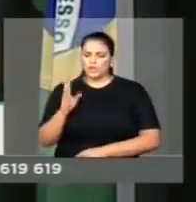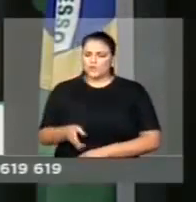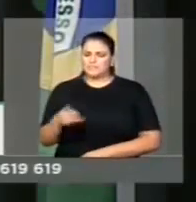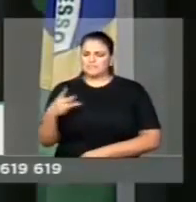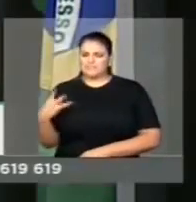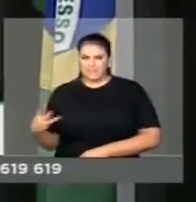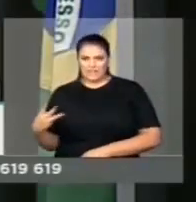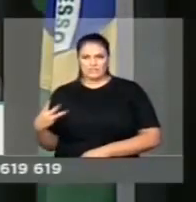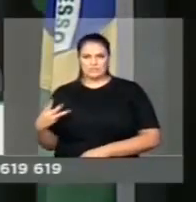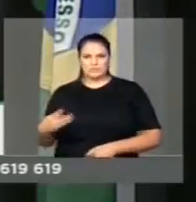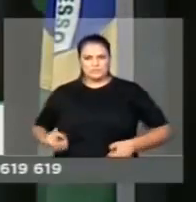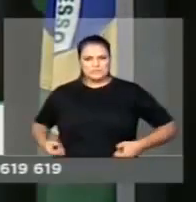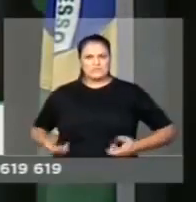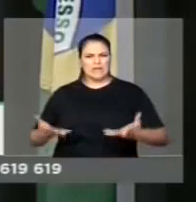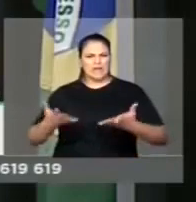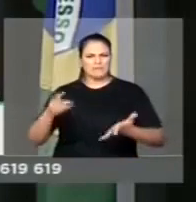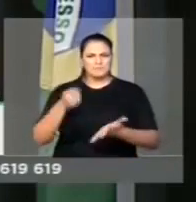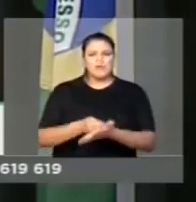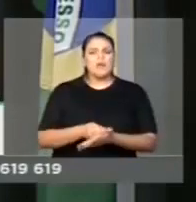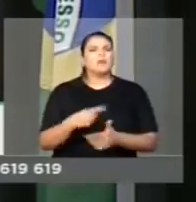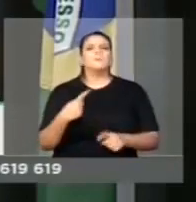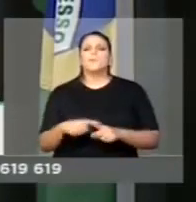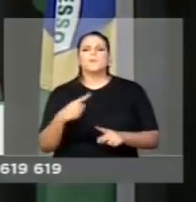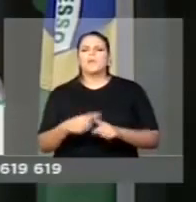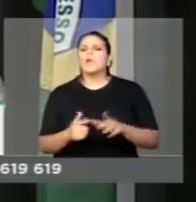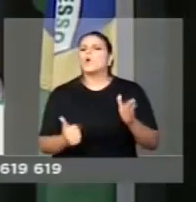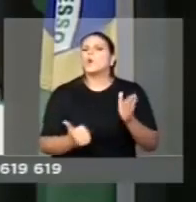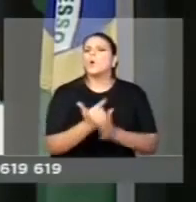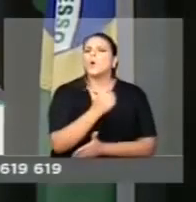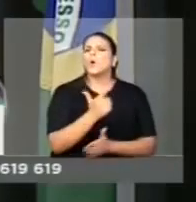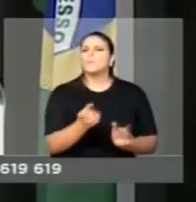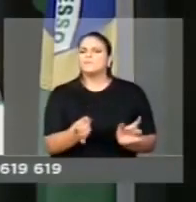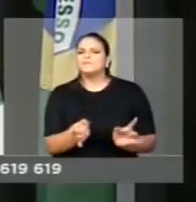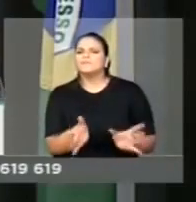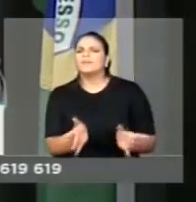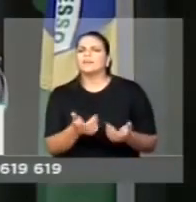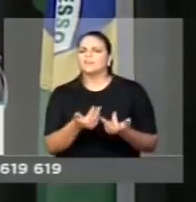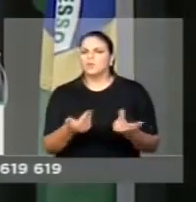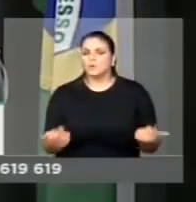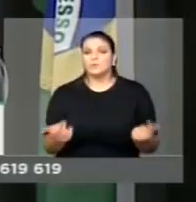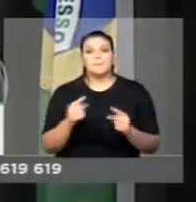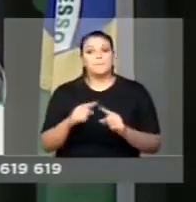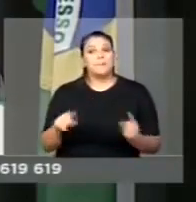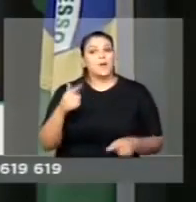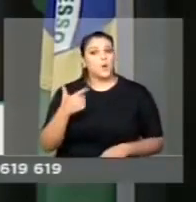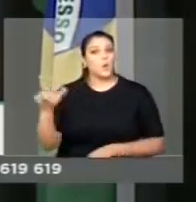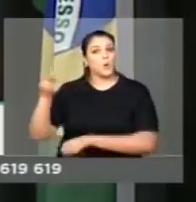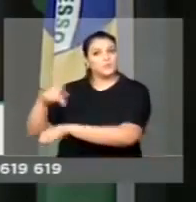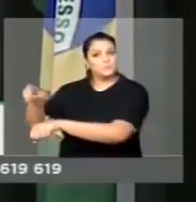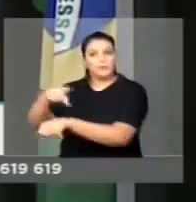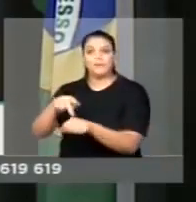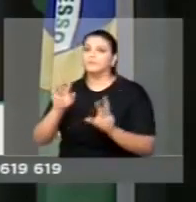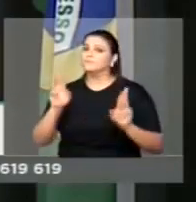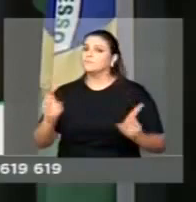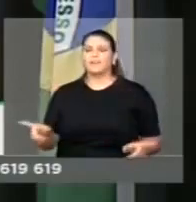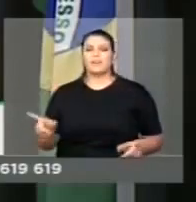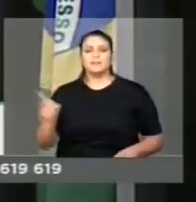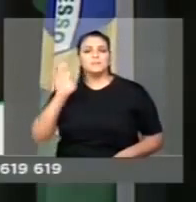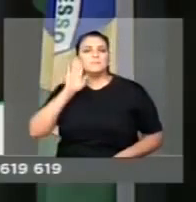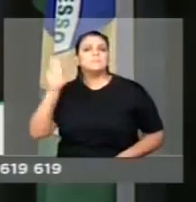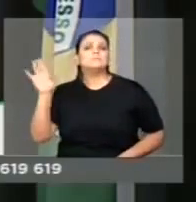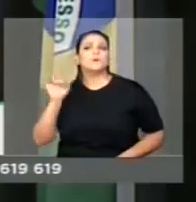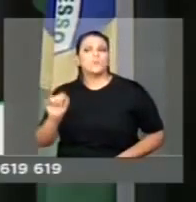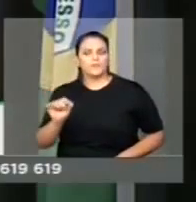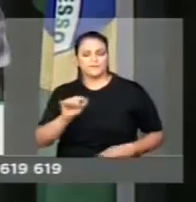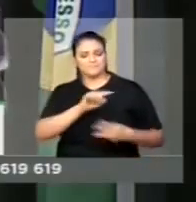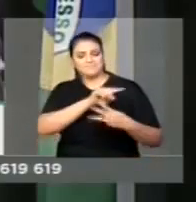base de consumo. Qualquer sistema tributário no mundo estão assentados em 3 bases: propriedade, renda e